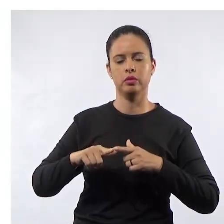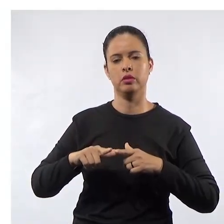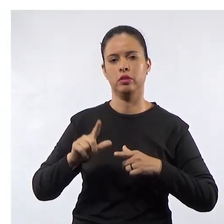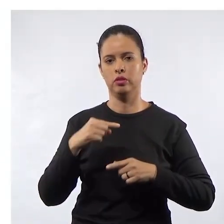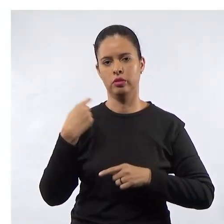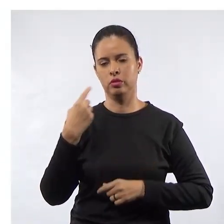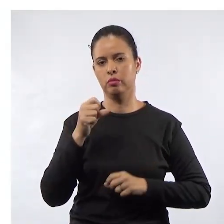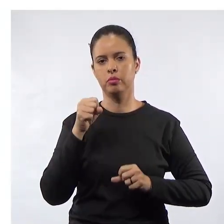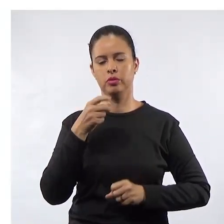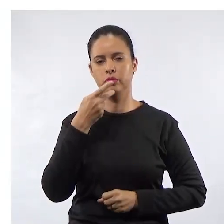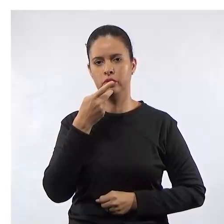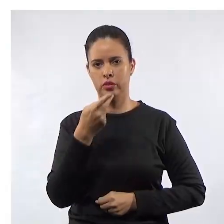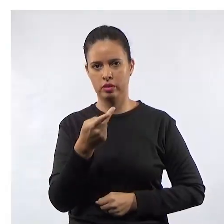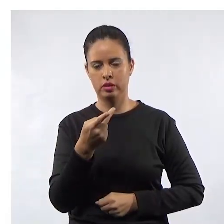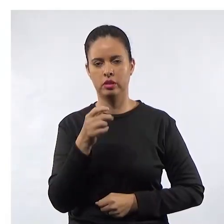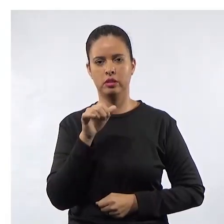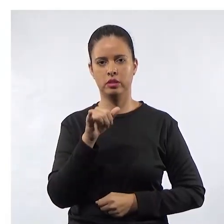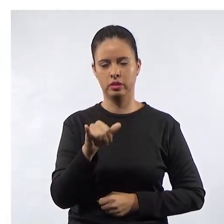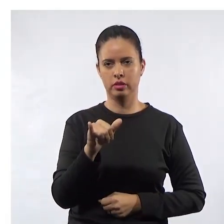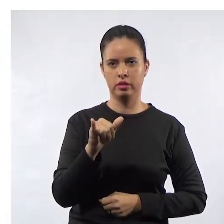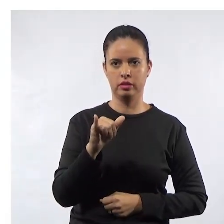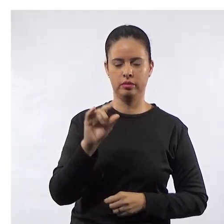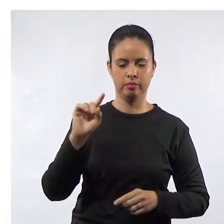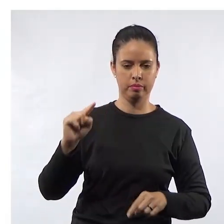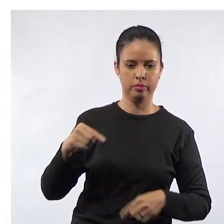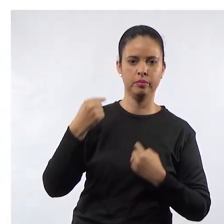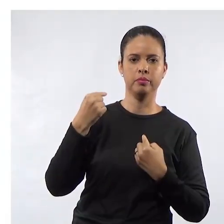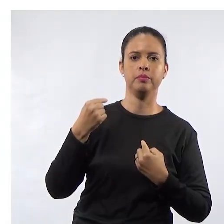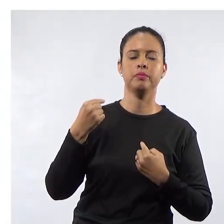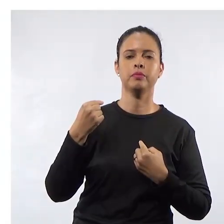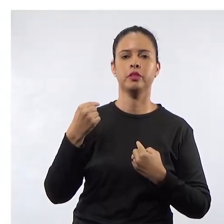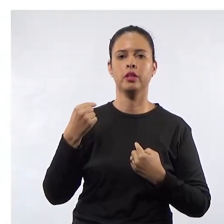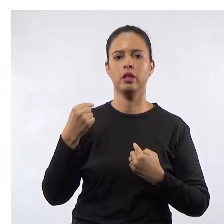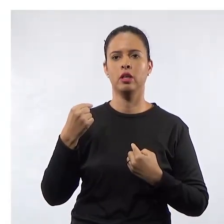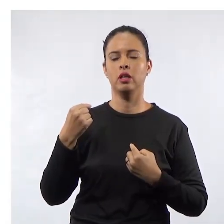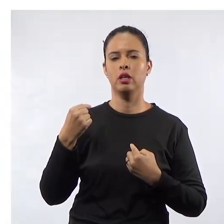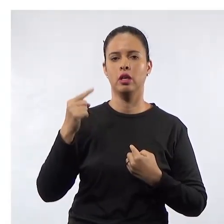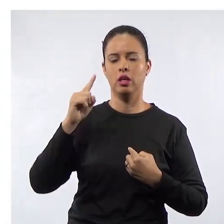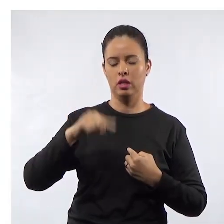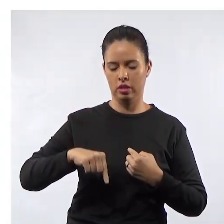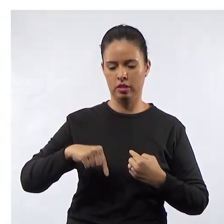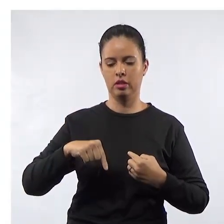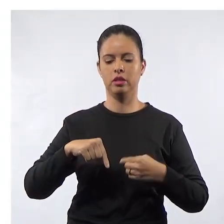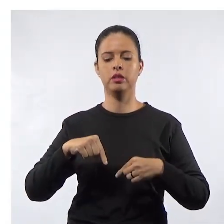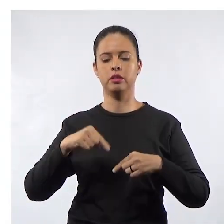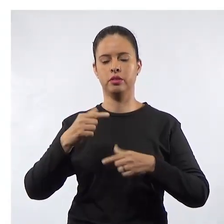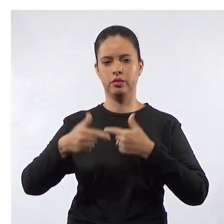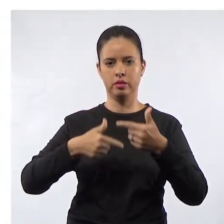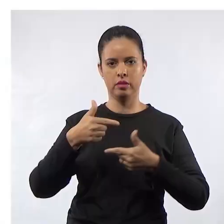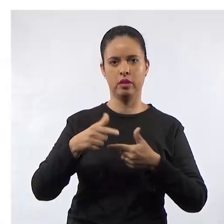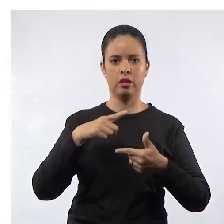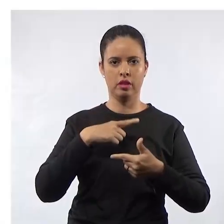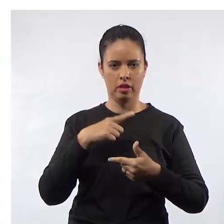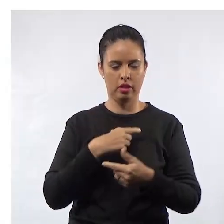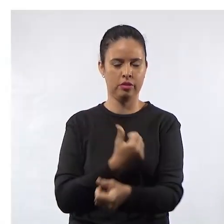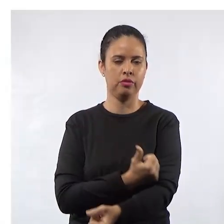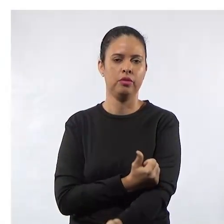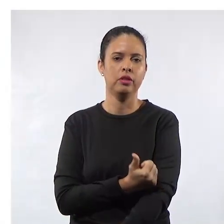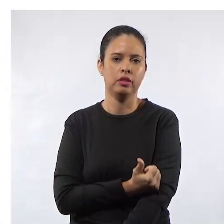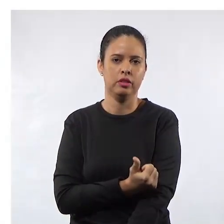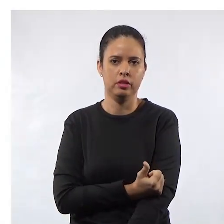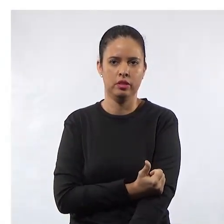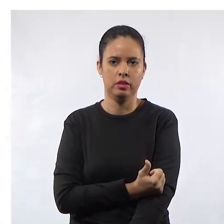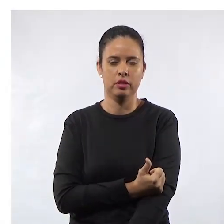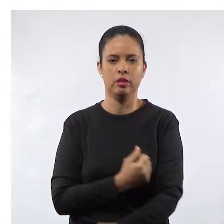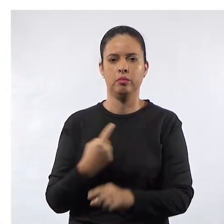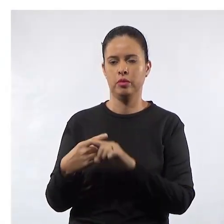Assim, nós podemos afirmar que quando o dano permanece nos limites do produto e do serviço, estaremos diante de um vício, ou